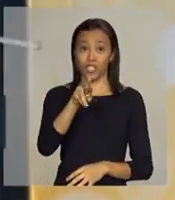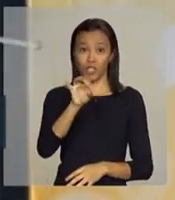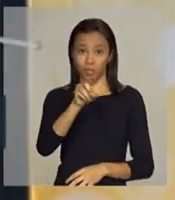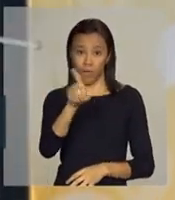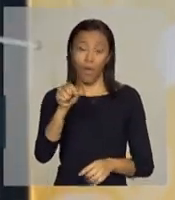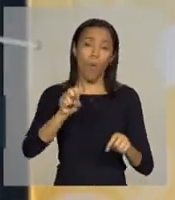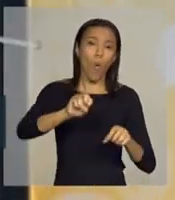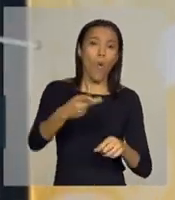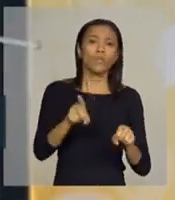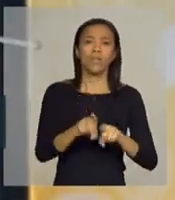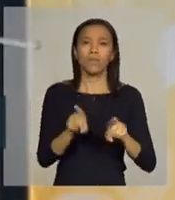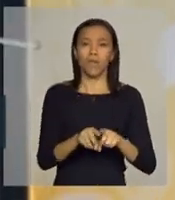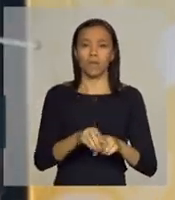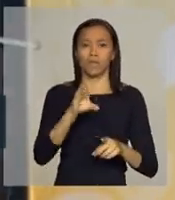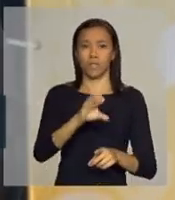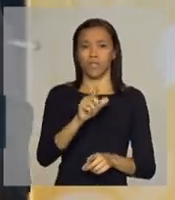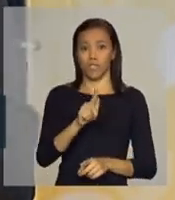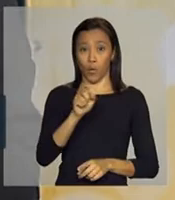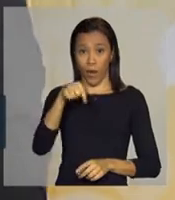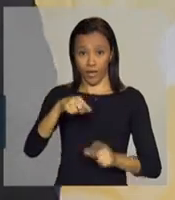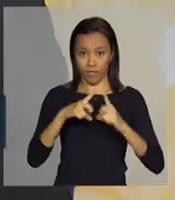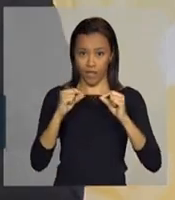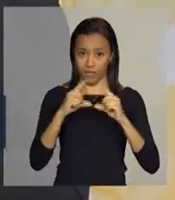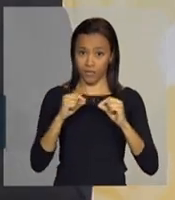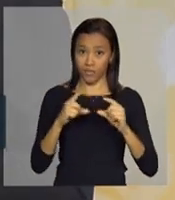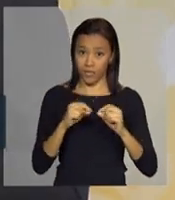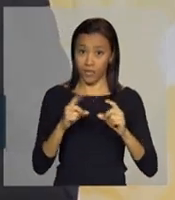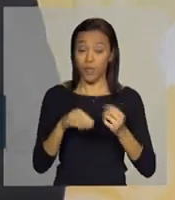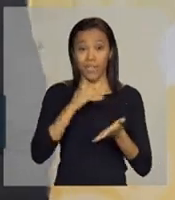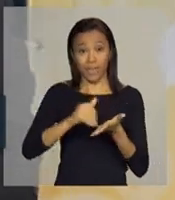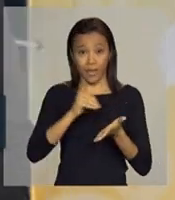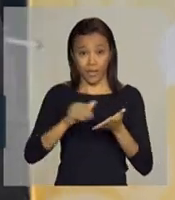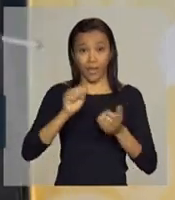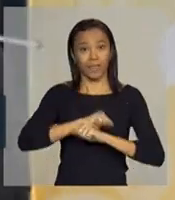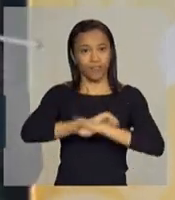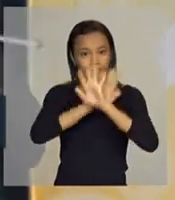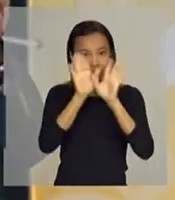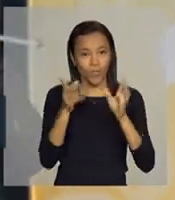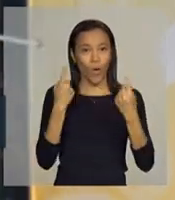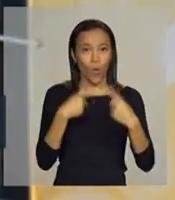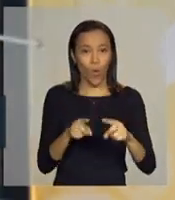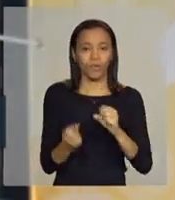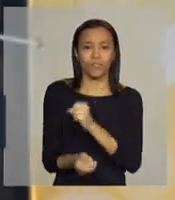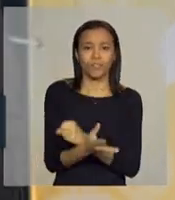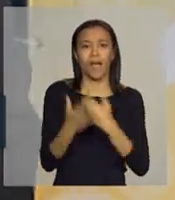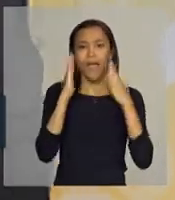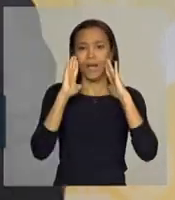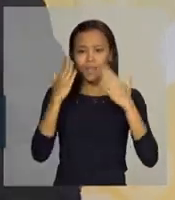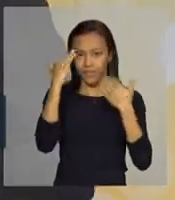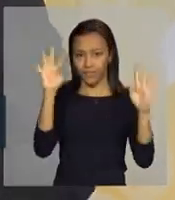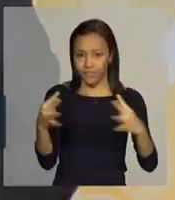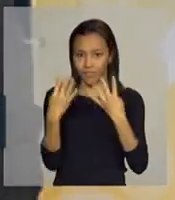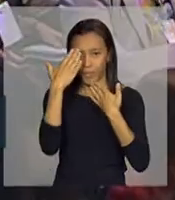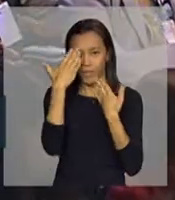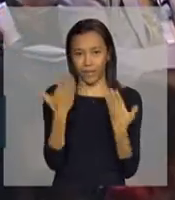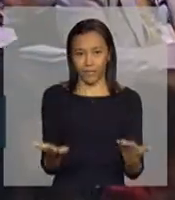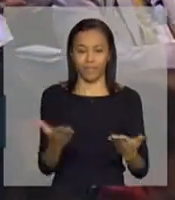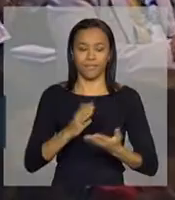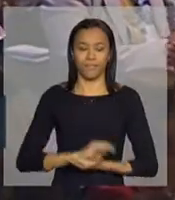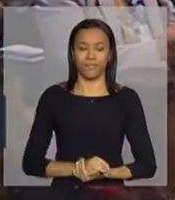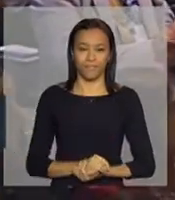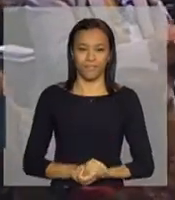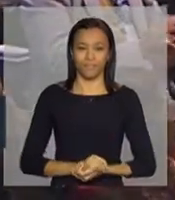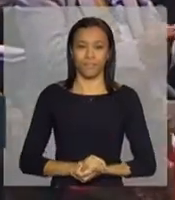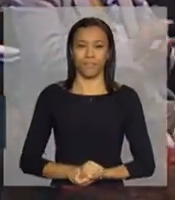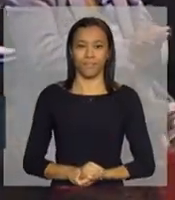com a Controladoria Geral da União em Brasília, por intermédio da Secretaria de Transparência e Prevenção à Corrupção. Agradeço a atenção de todos, muito obrigado.